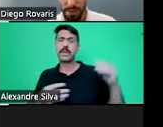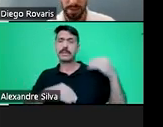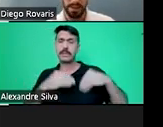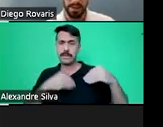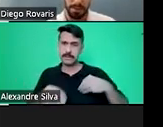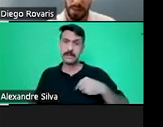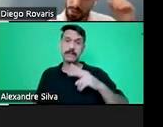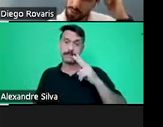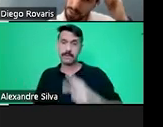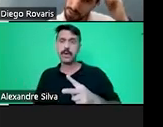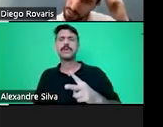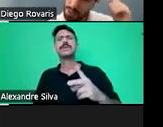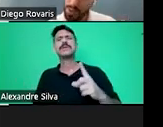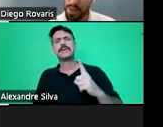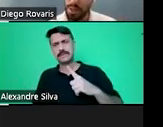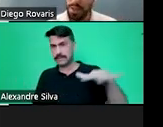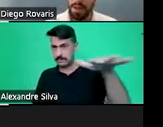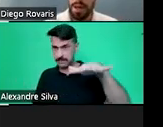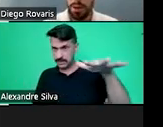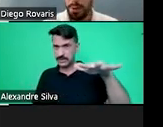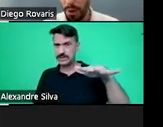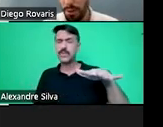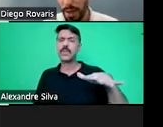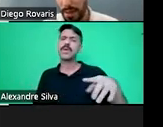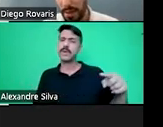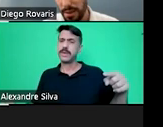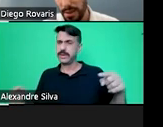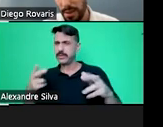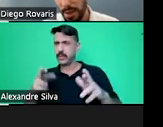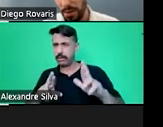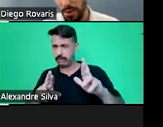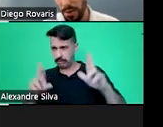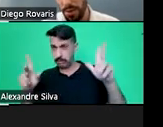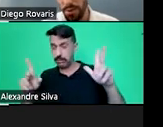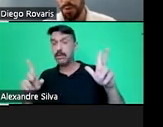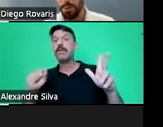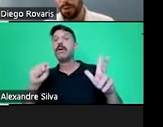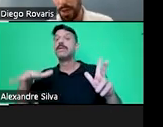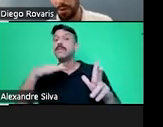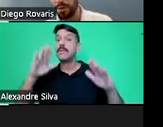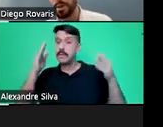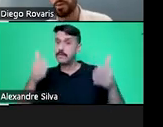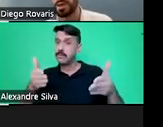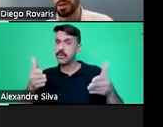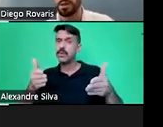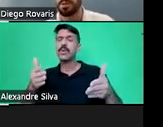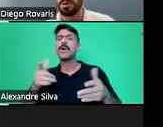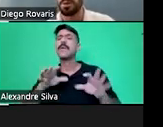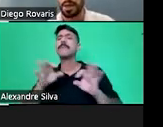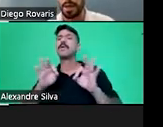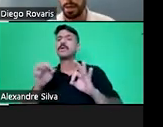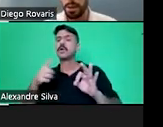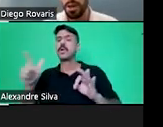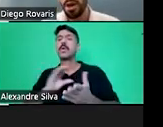dentro desse ambiente contrastante que a gente tem. E o foco desse seminário de hoje, um outro projeto que vem sendo